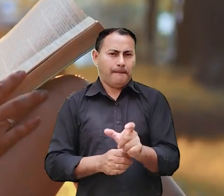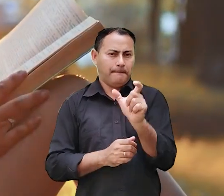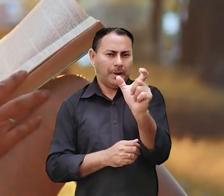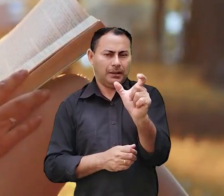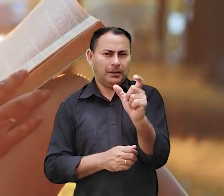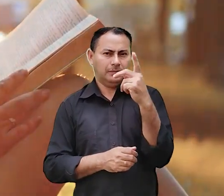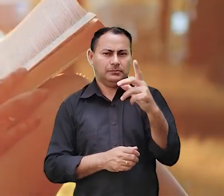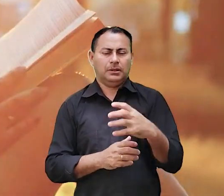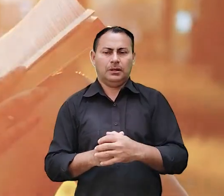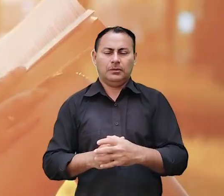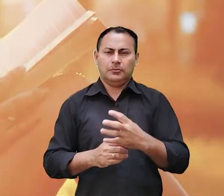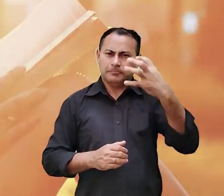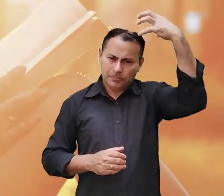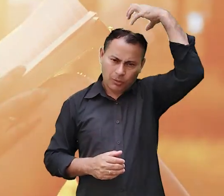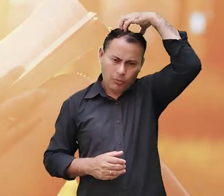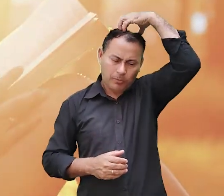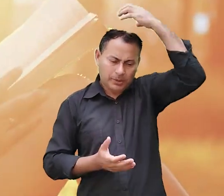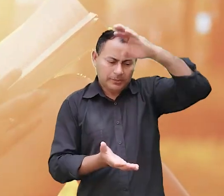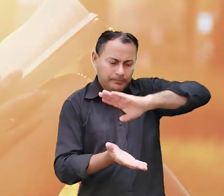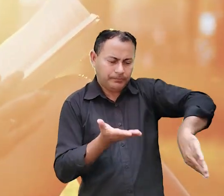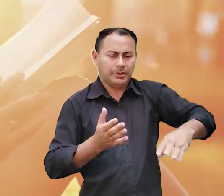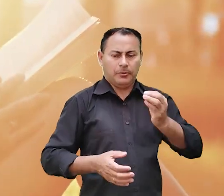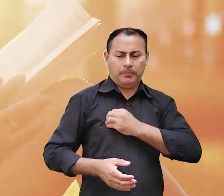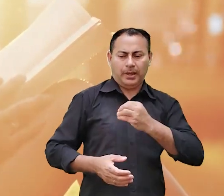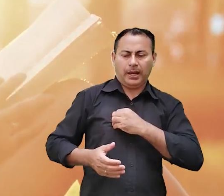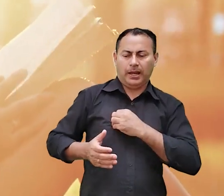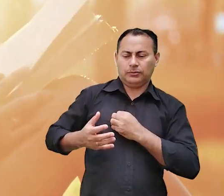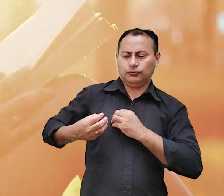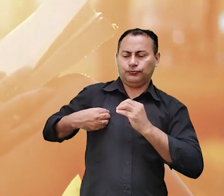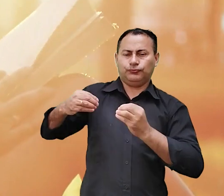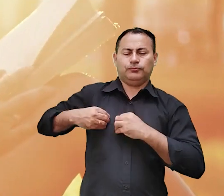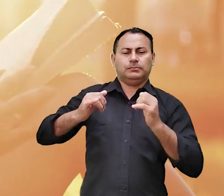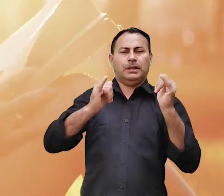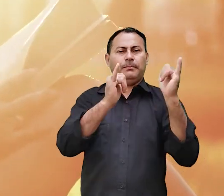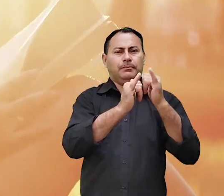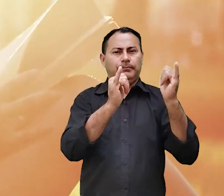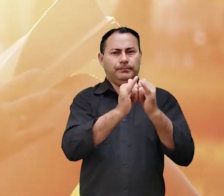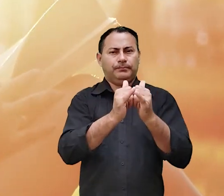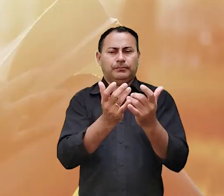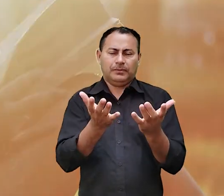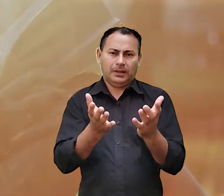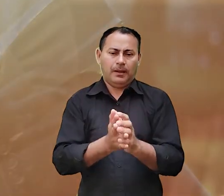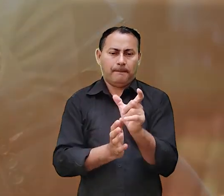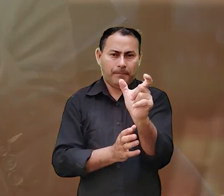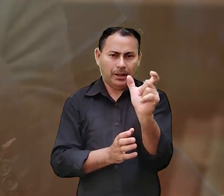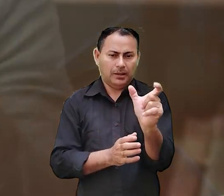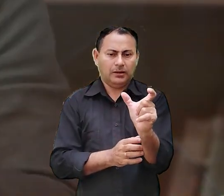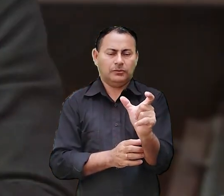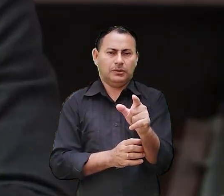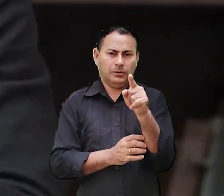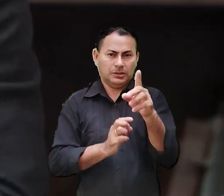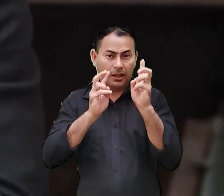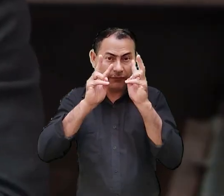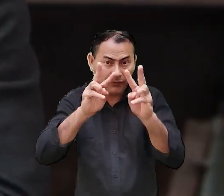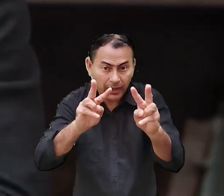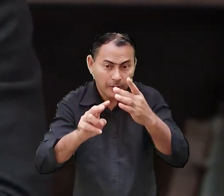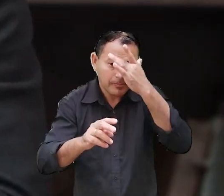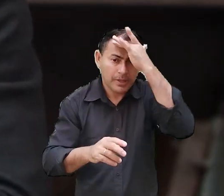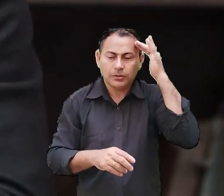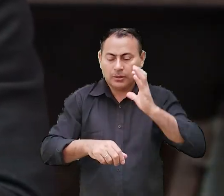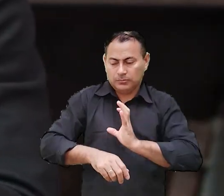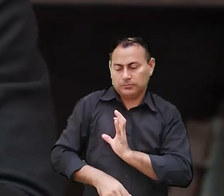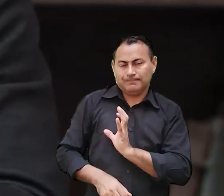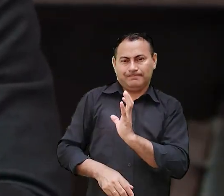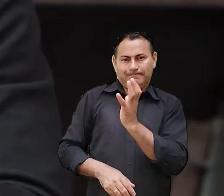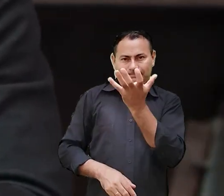palavras a sua culpa será removida e o seu pecado será Perdoado são as palavras que você ouve quando